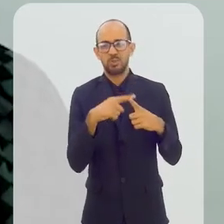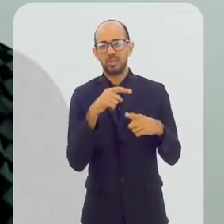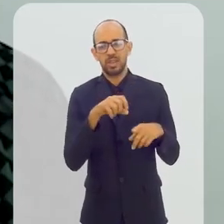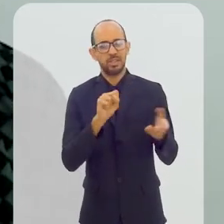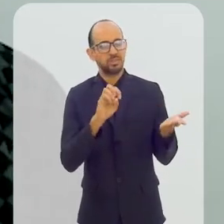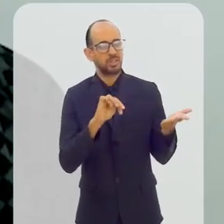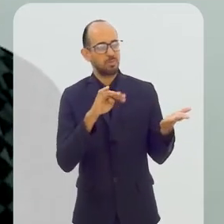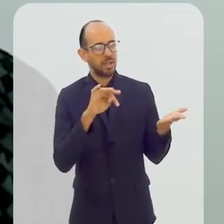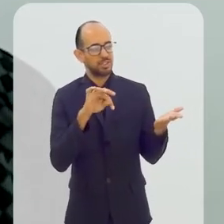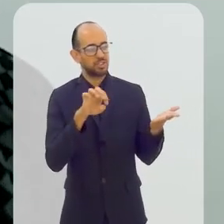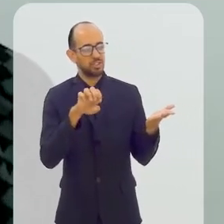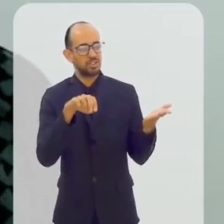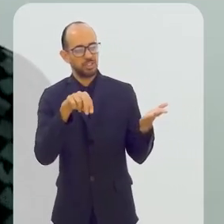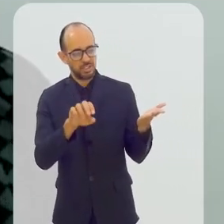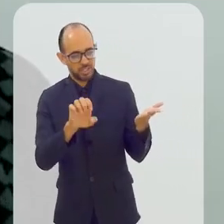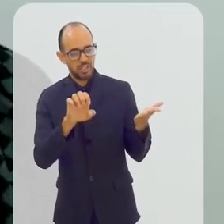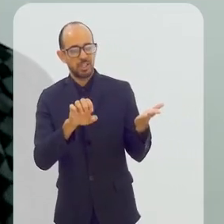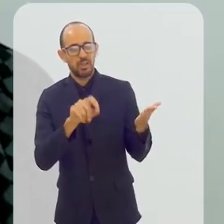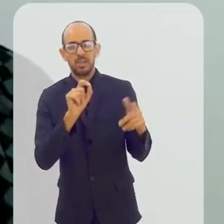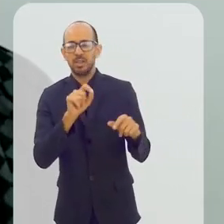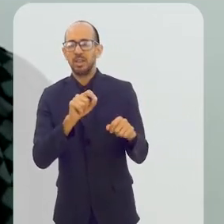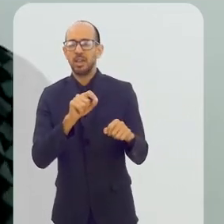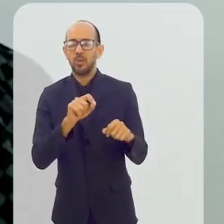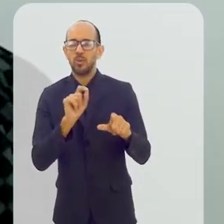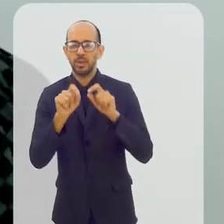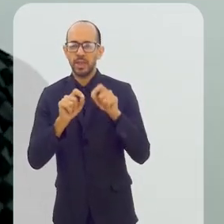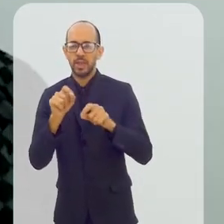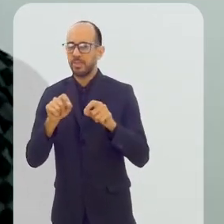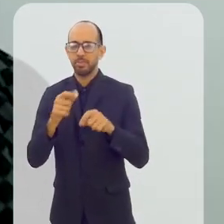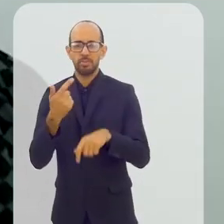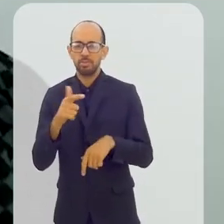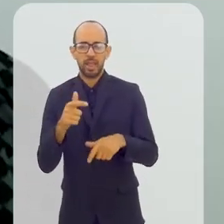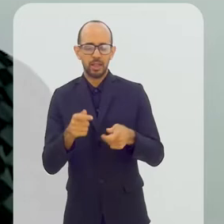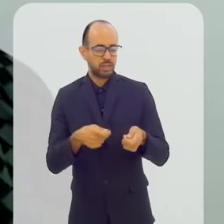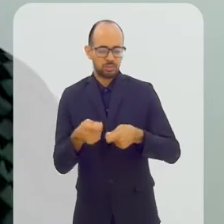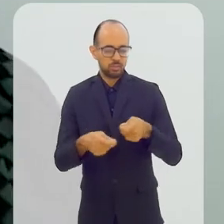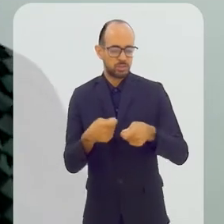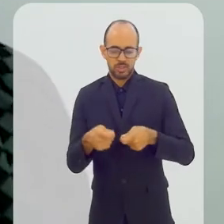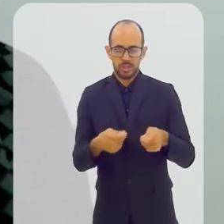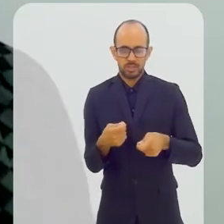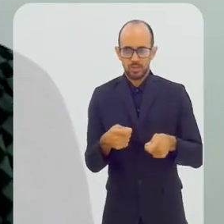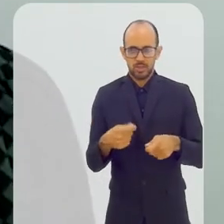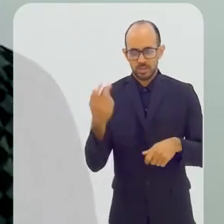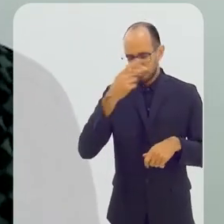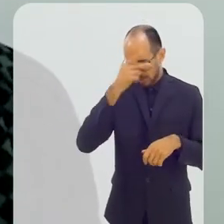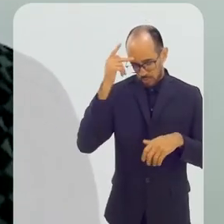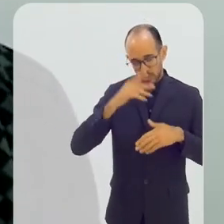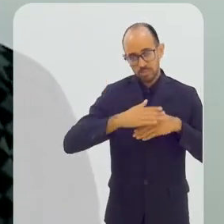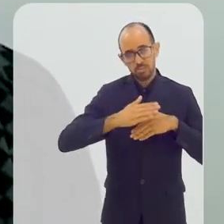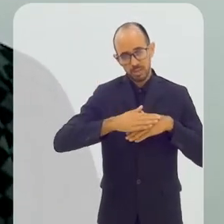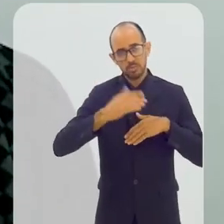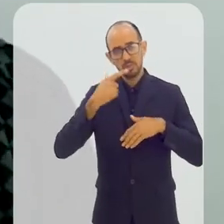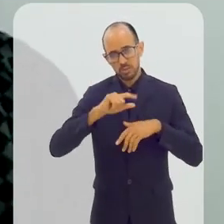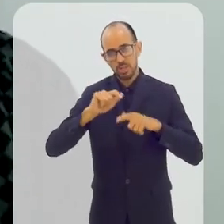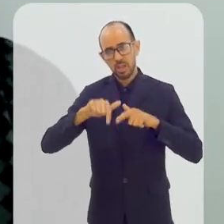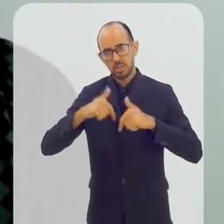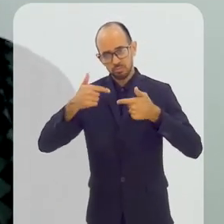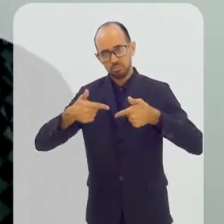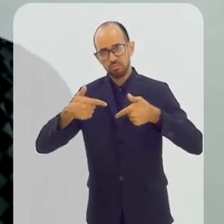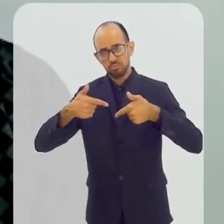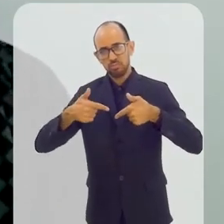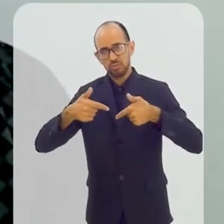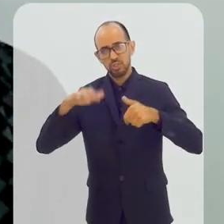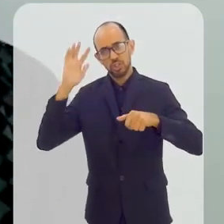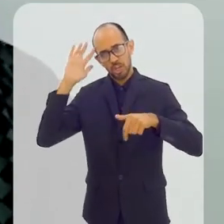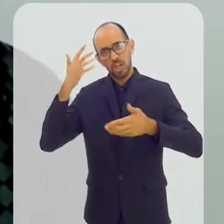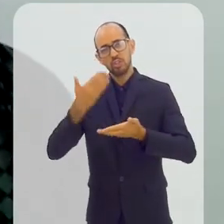Sabatini, não sei se você compartilha dessa ideia, é que não há controle algum, né? Na verdade, as pessoas vão tomar suas iniciativas e vão resolver os